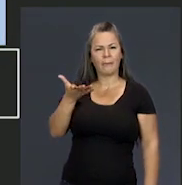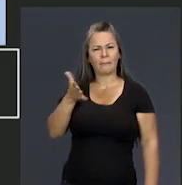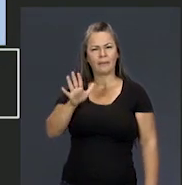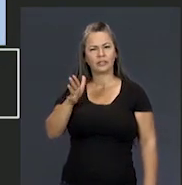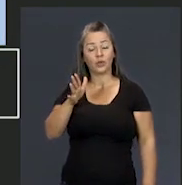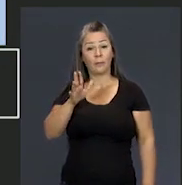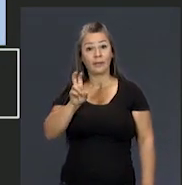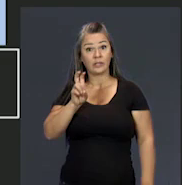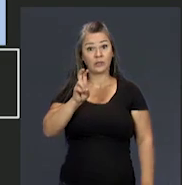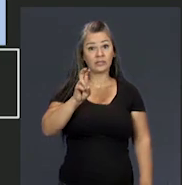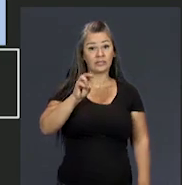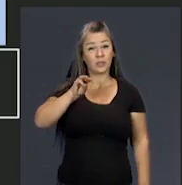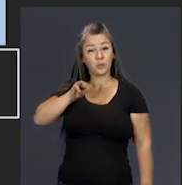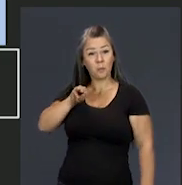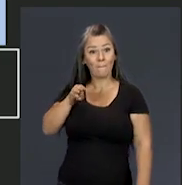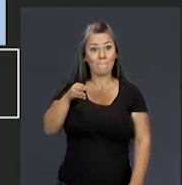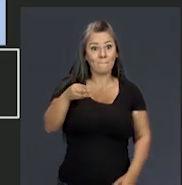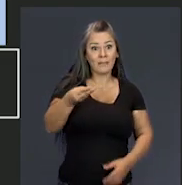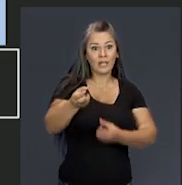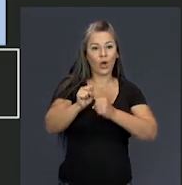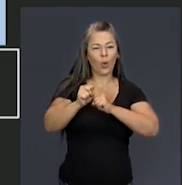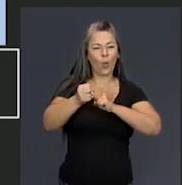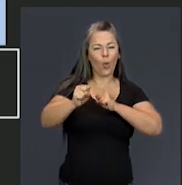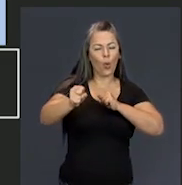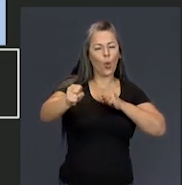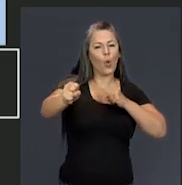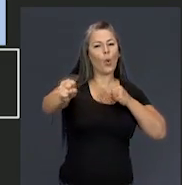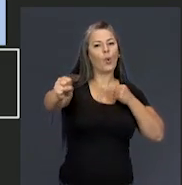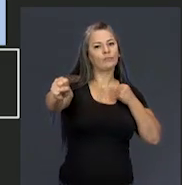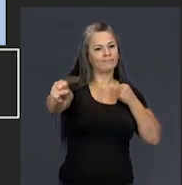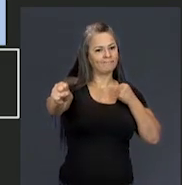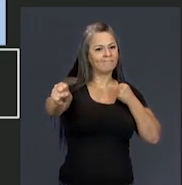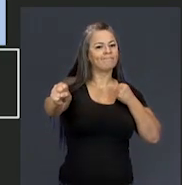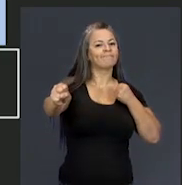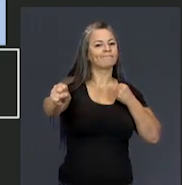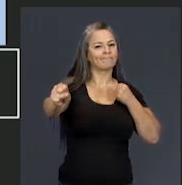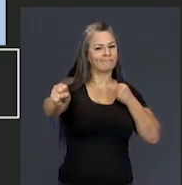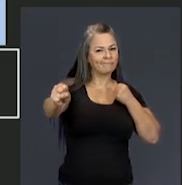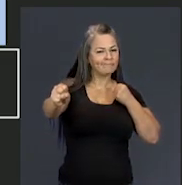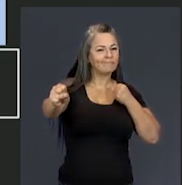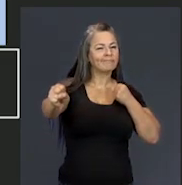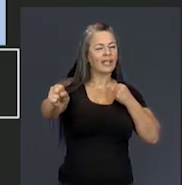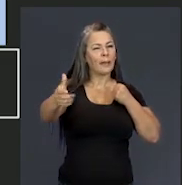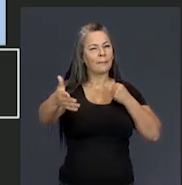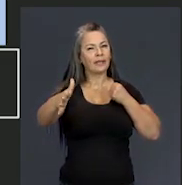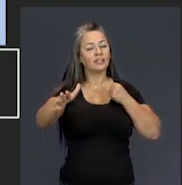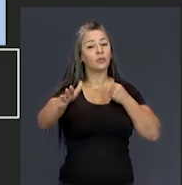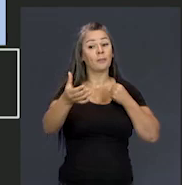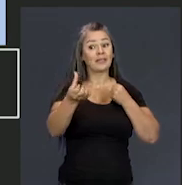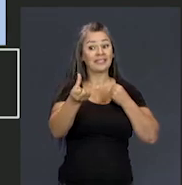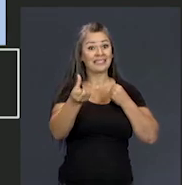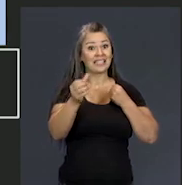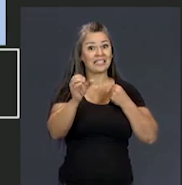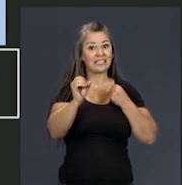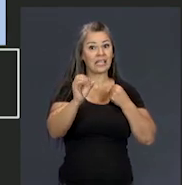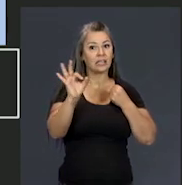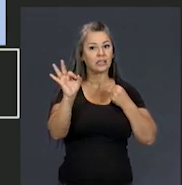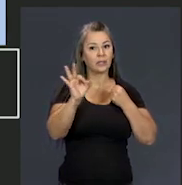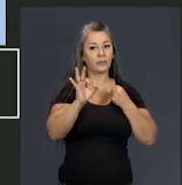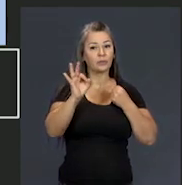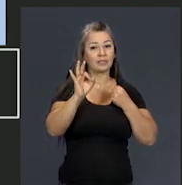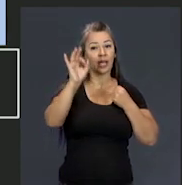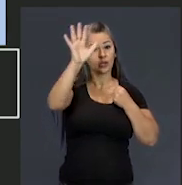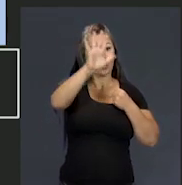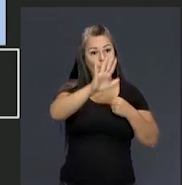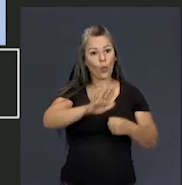5 milhões de quilômetros quadrados, né? De extensão, ok? Que corresponde a quase 60% do território brasileiro.